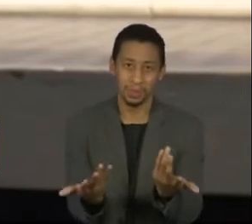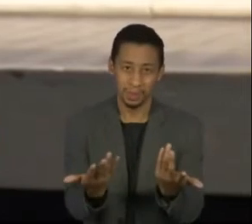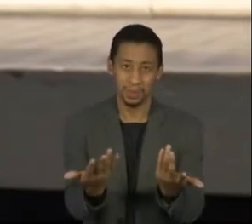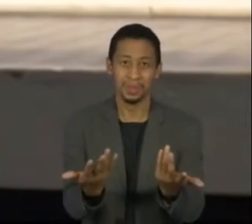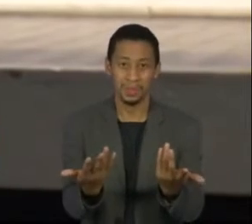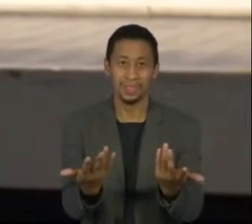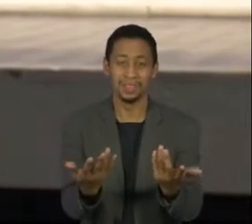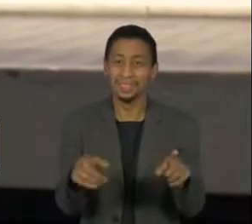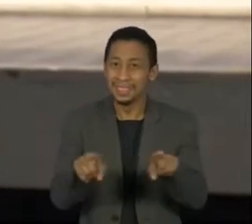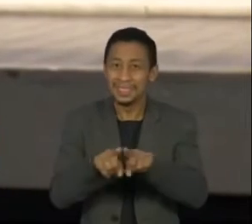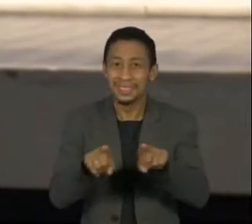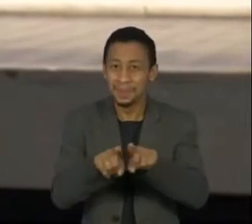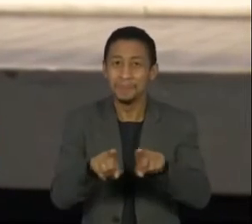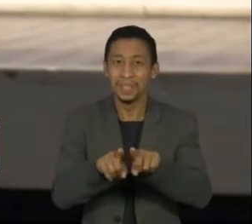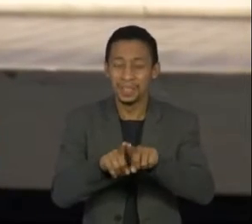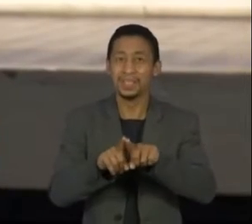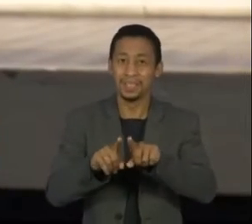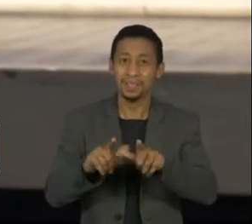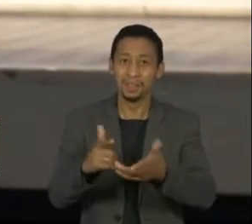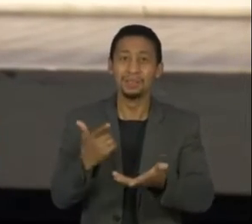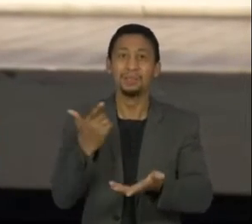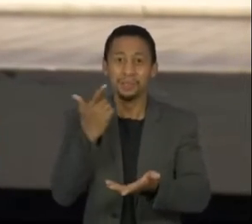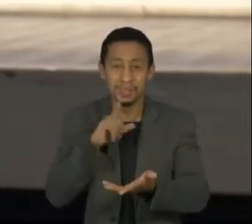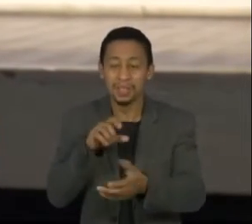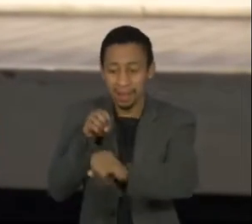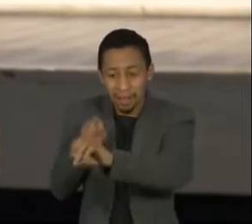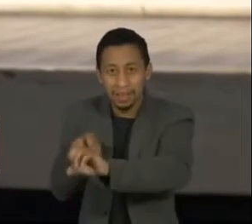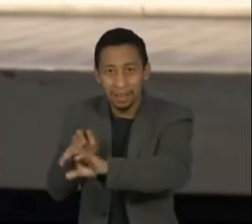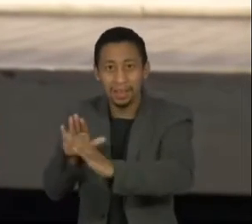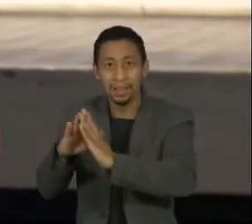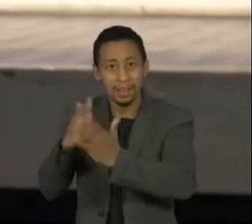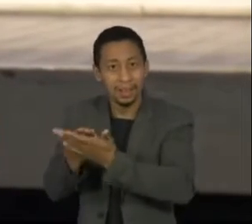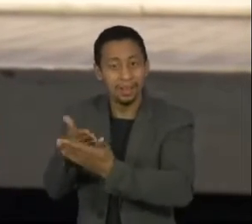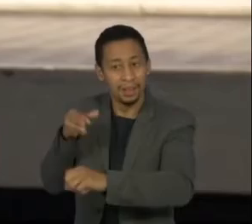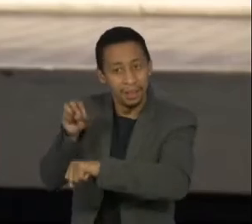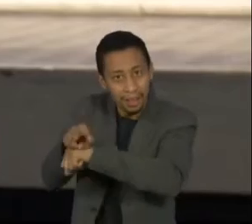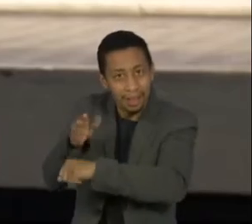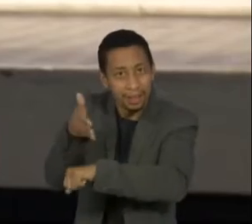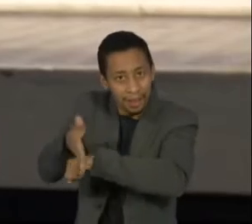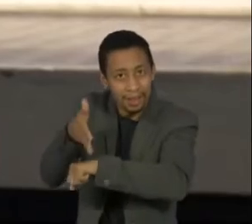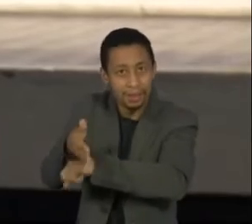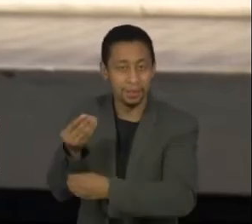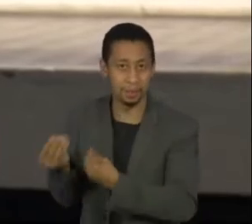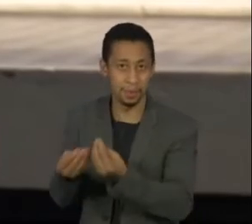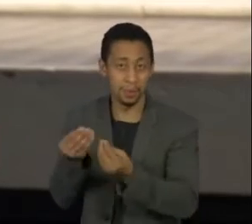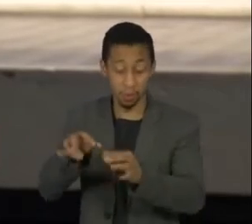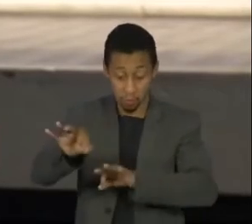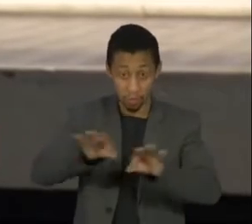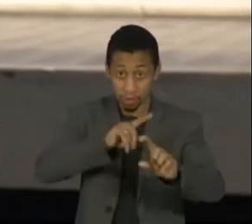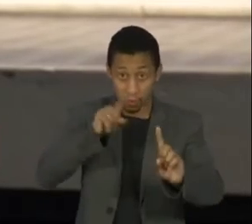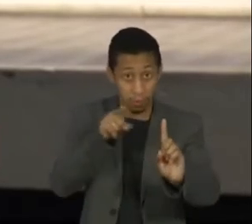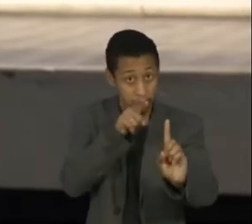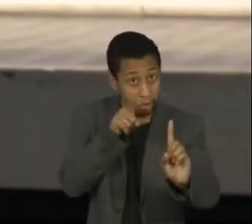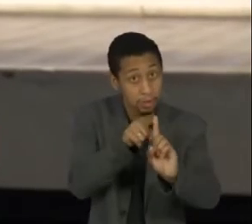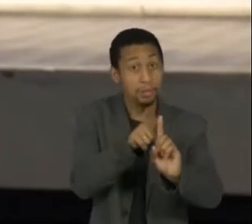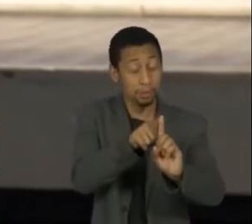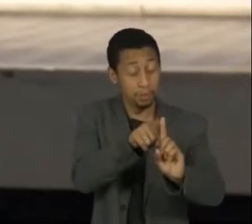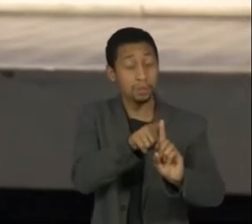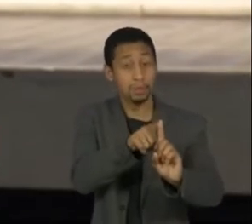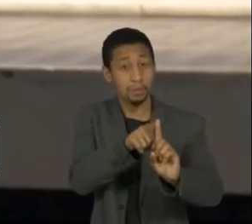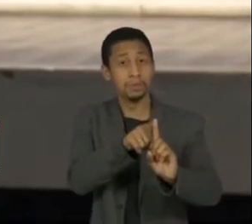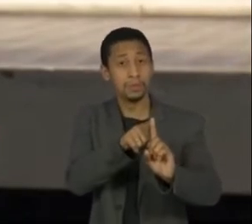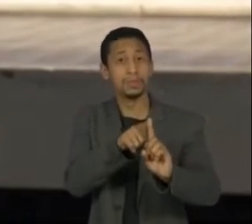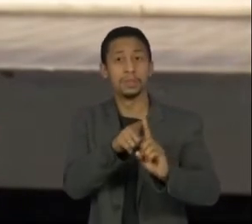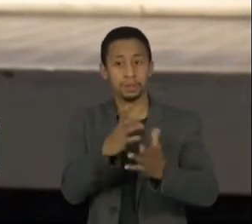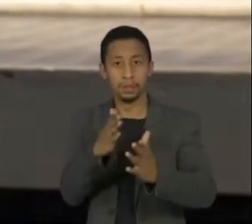possibilidades de manter-se nos bancos escolares. Então, o projeto tem esse objetivo e tem esse desejo de não